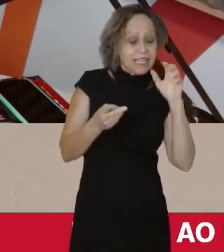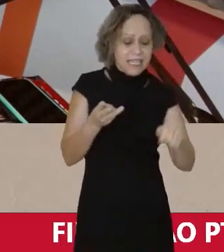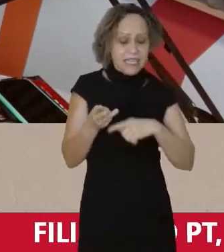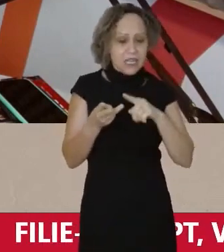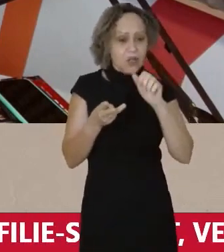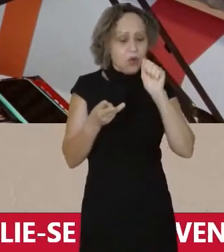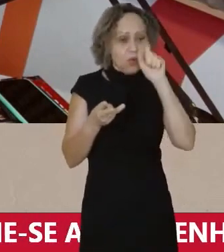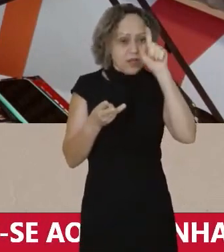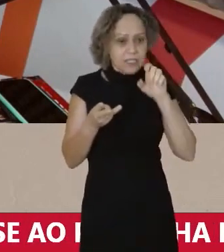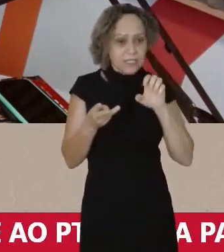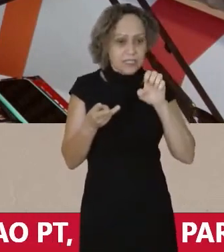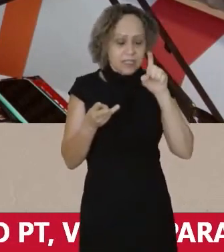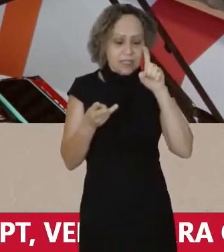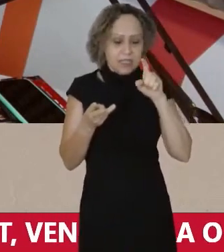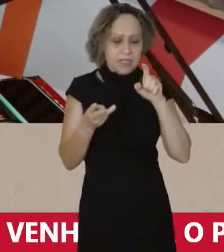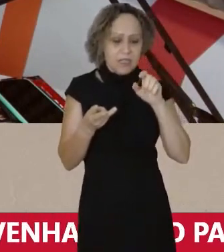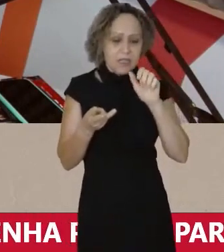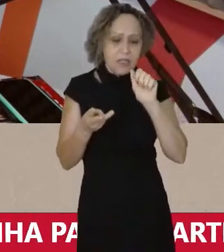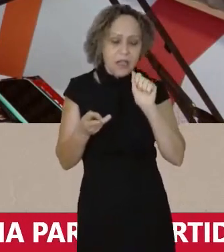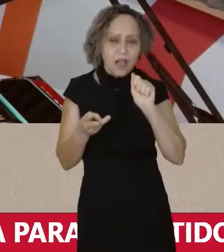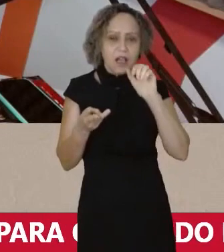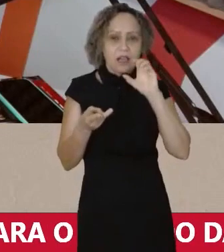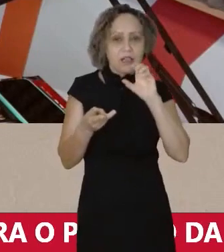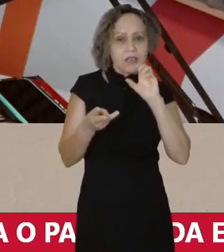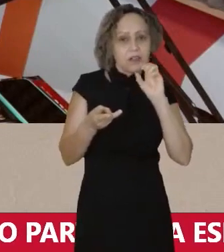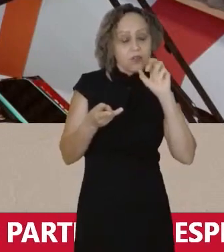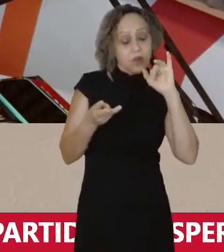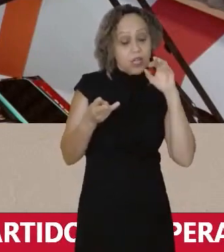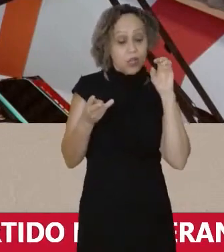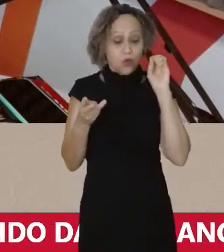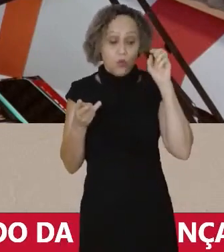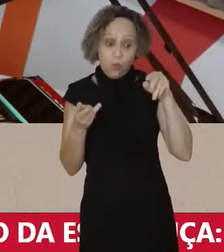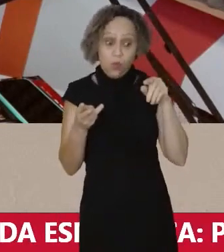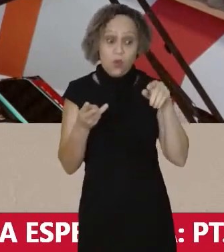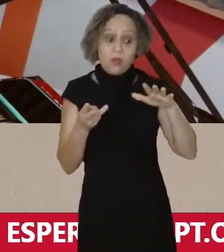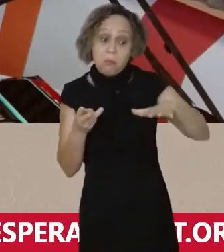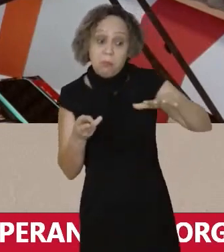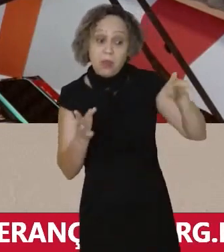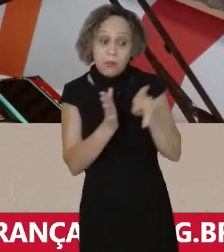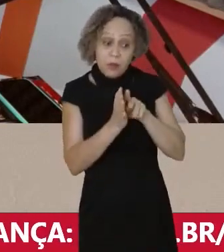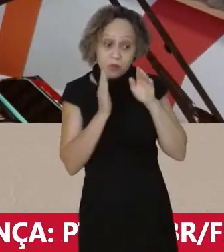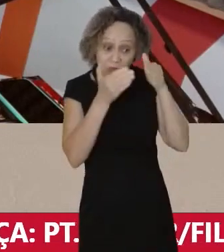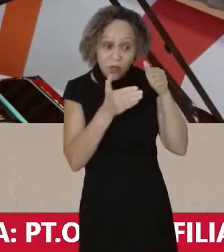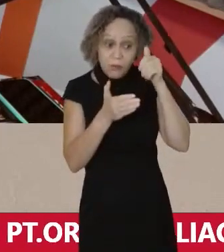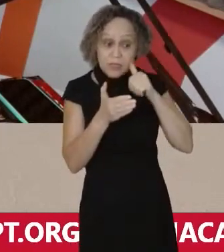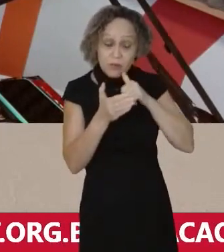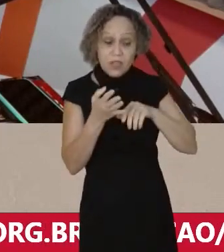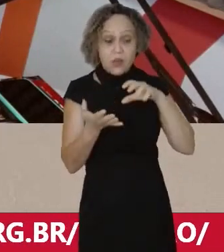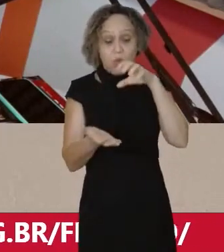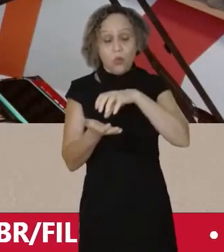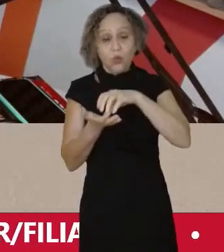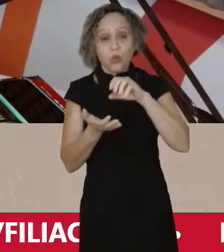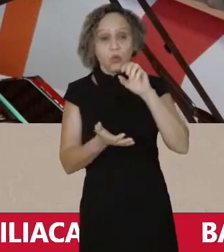tem núcleos, que é o núcleo de gênero feminino, só para as mulheres, o núcleo Oiá,